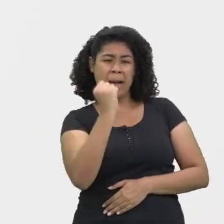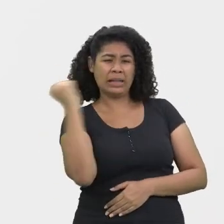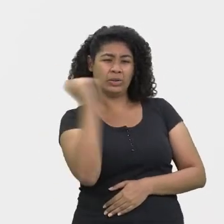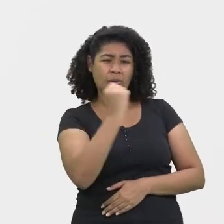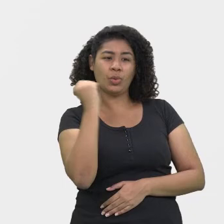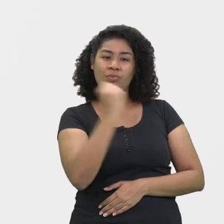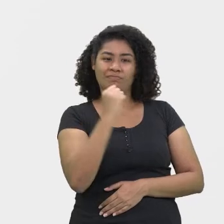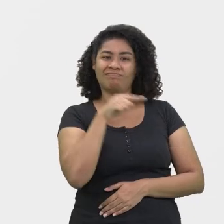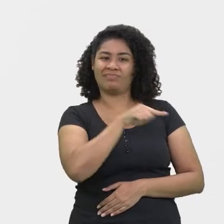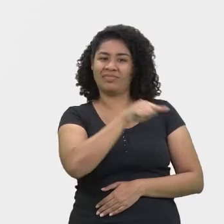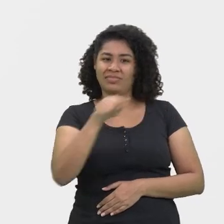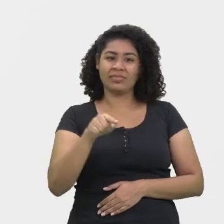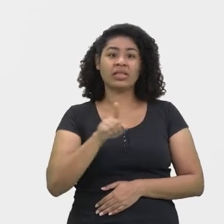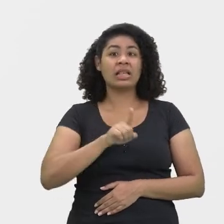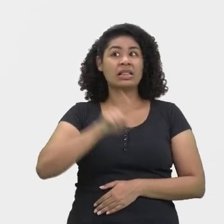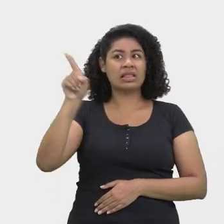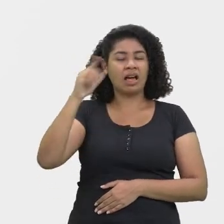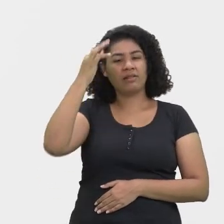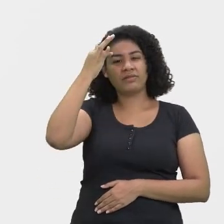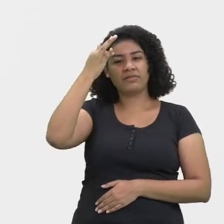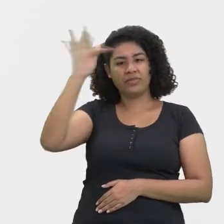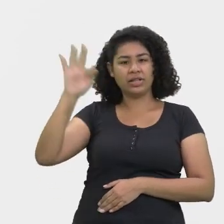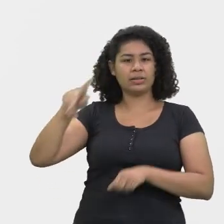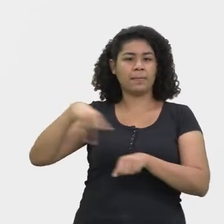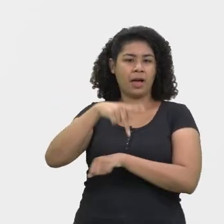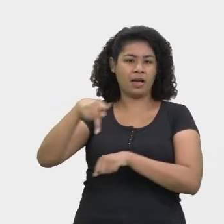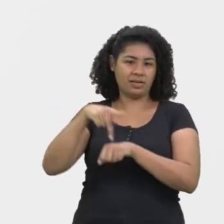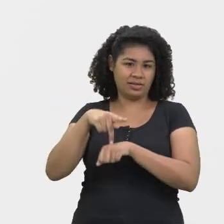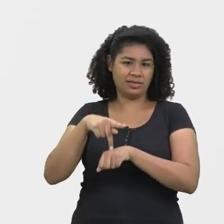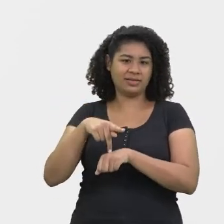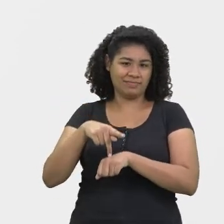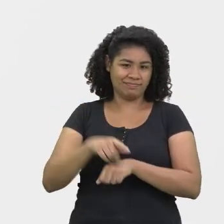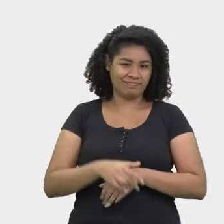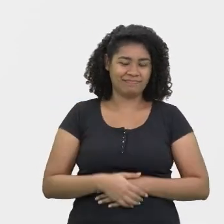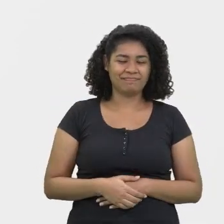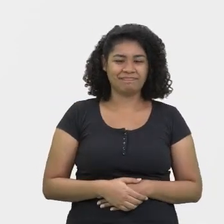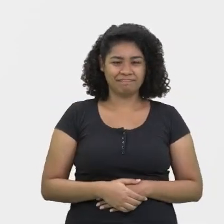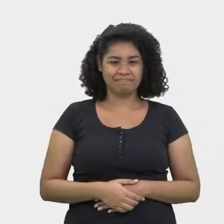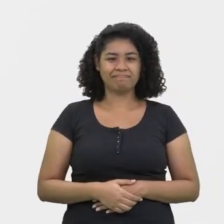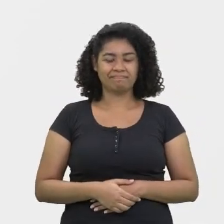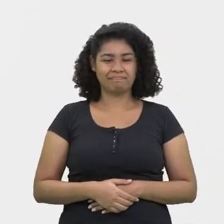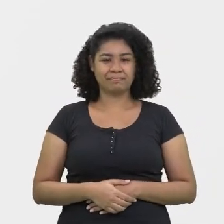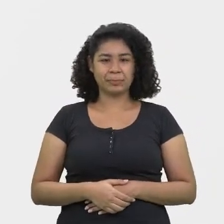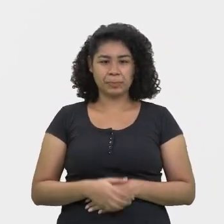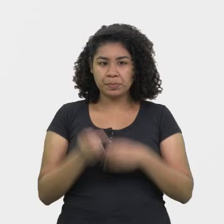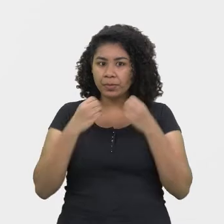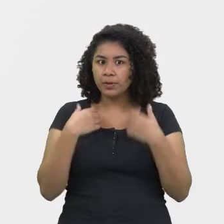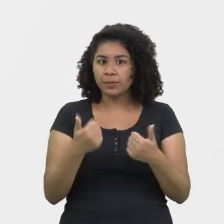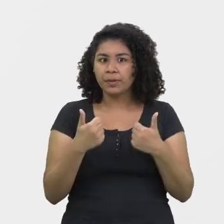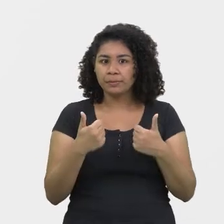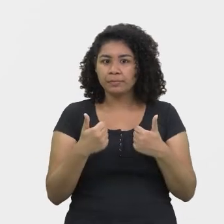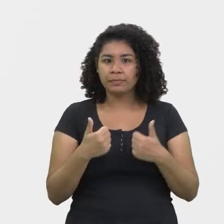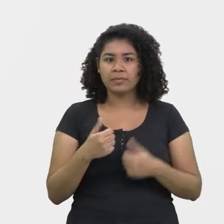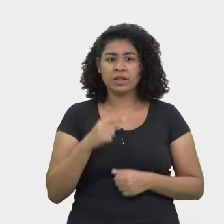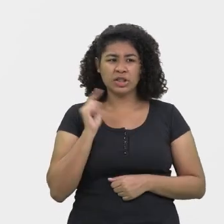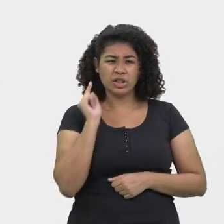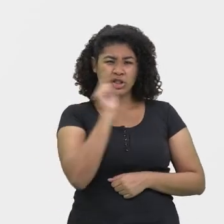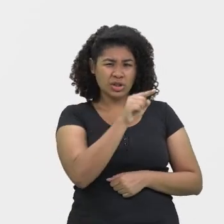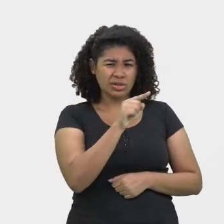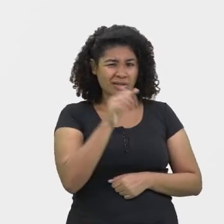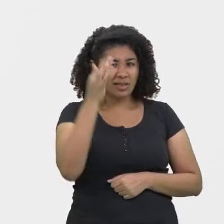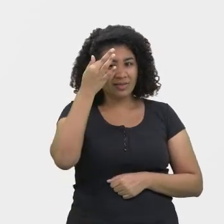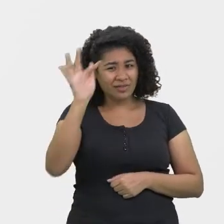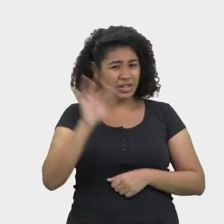conhecido como o Massacre da Noite de São Bartolomeu, tá bom? Não foi somente lá.